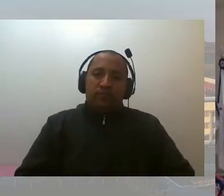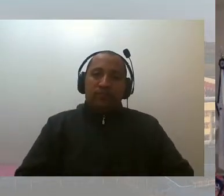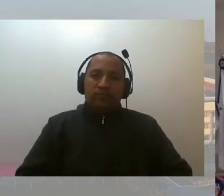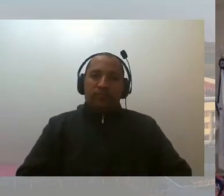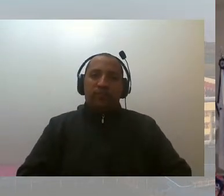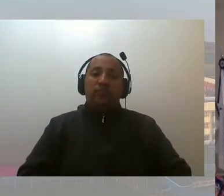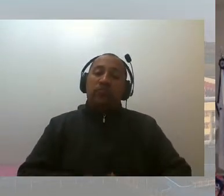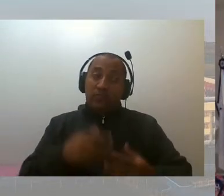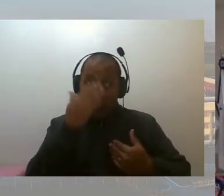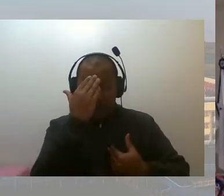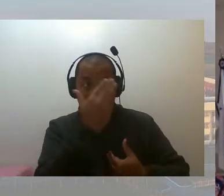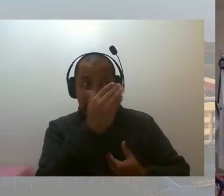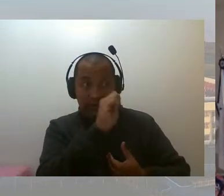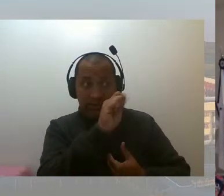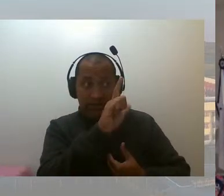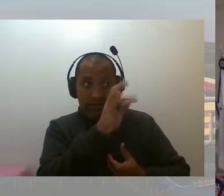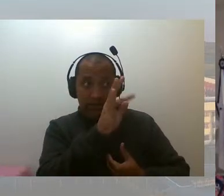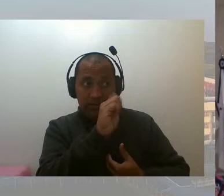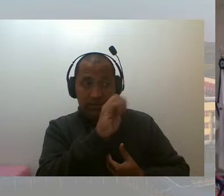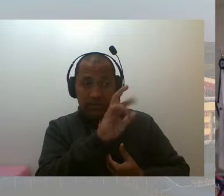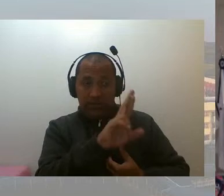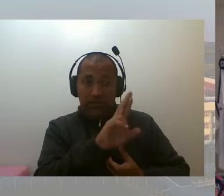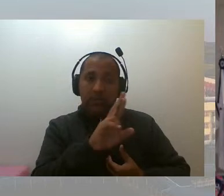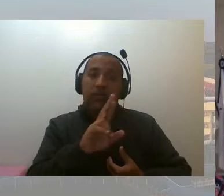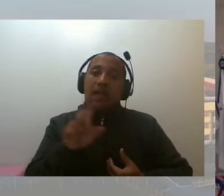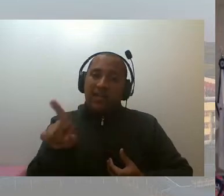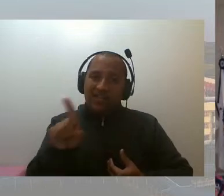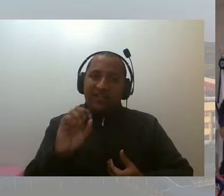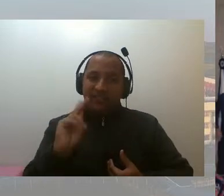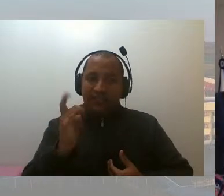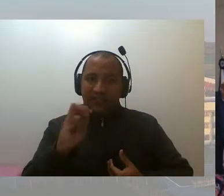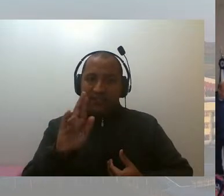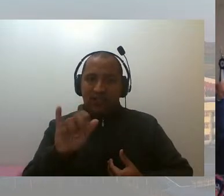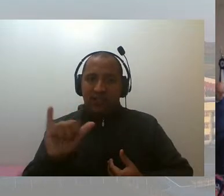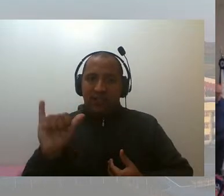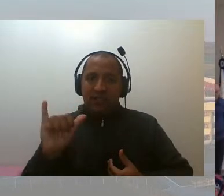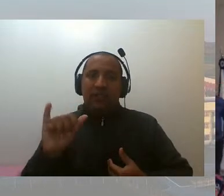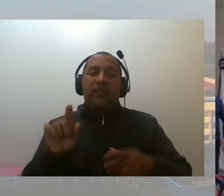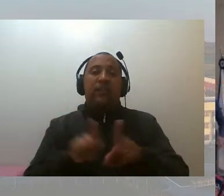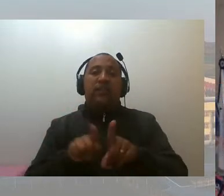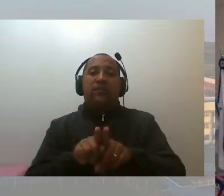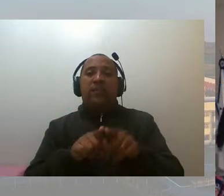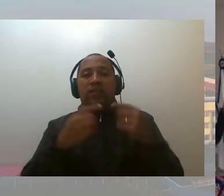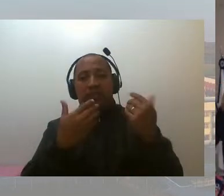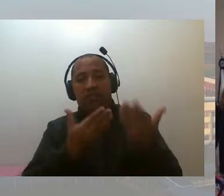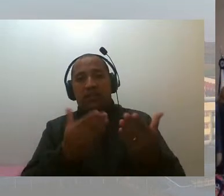Obrigado, doutor Ciro. Conselheira Chile, depois o conselheiro Cássio.